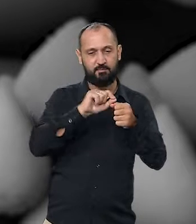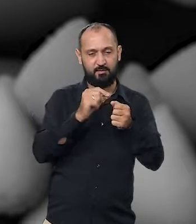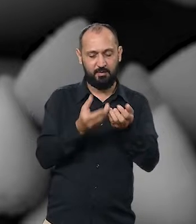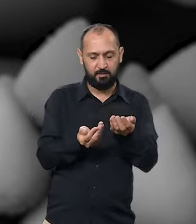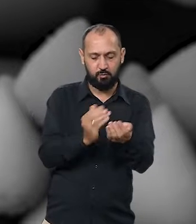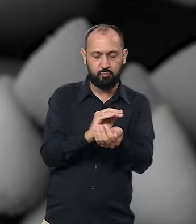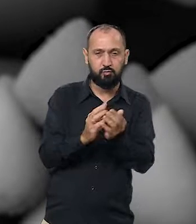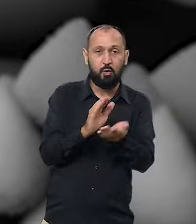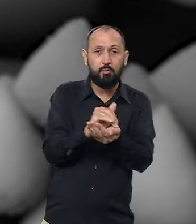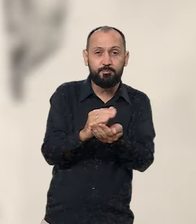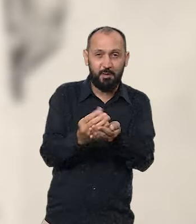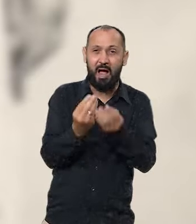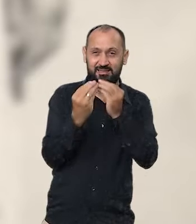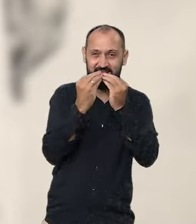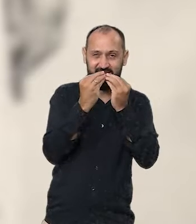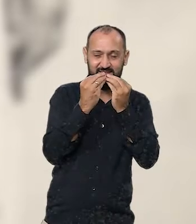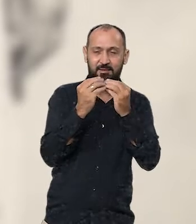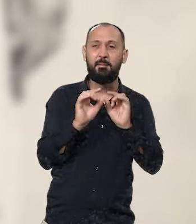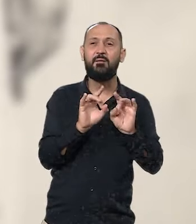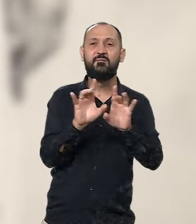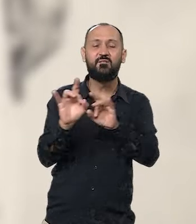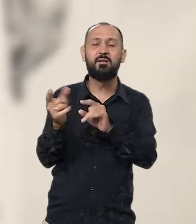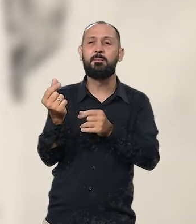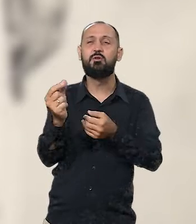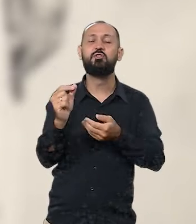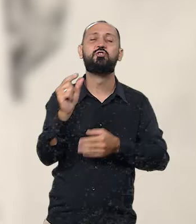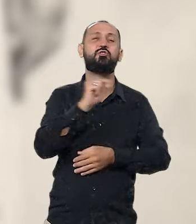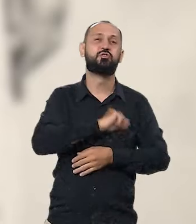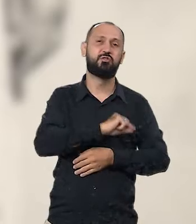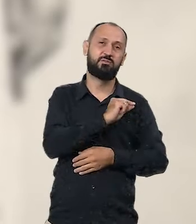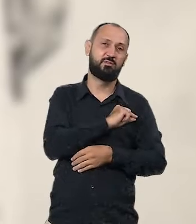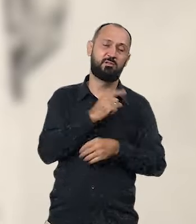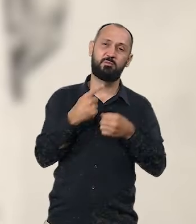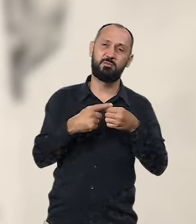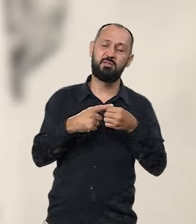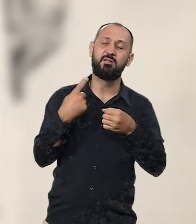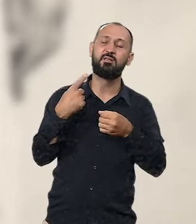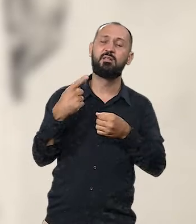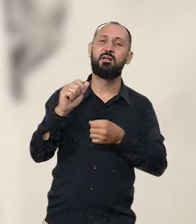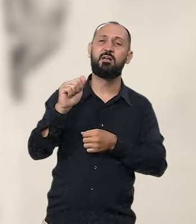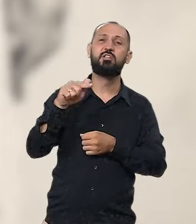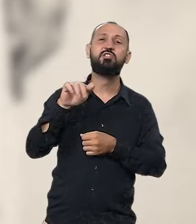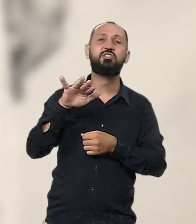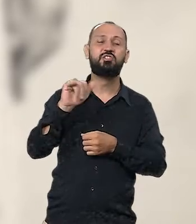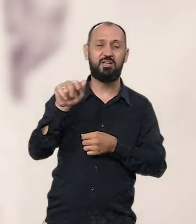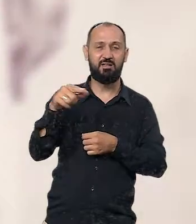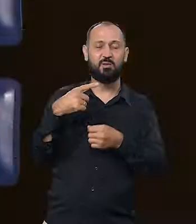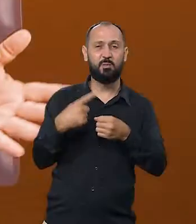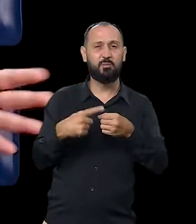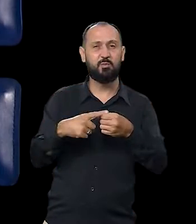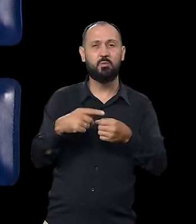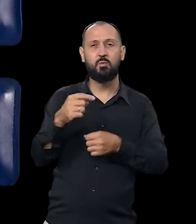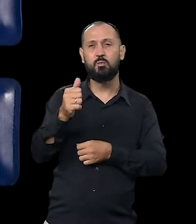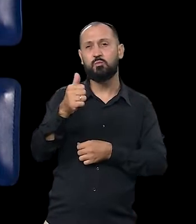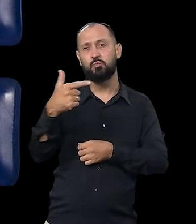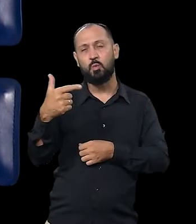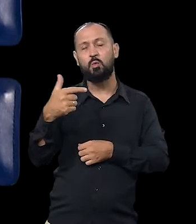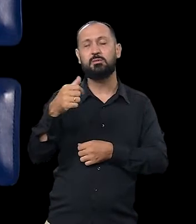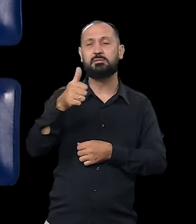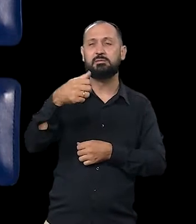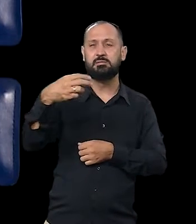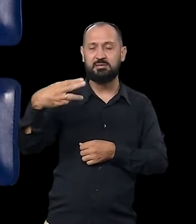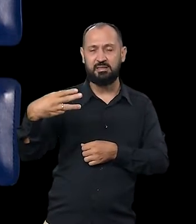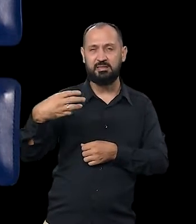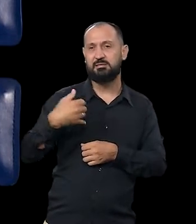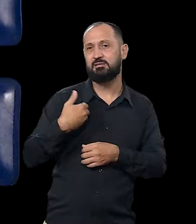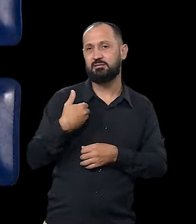era fundamental para o sustento da nossa casa. E Angélica, quando lá cheguei, com 12, 13 anos